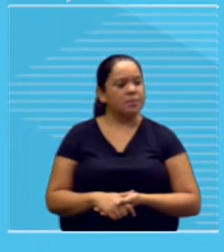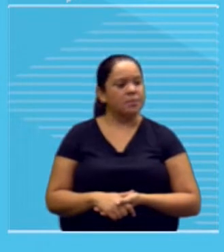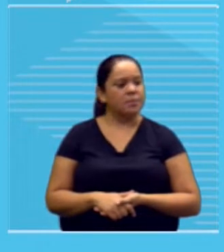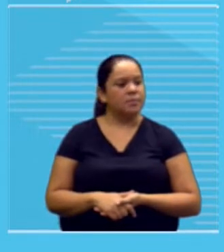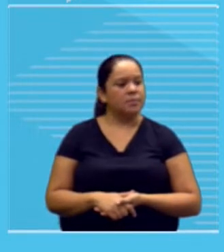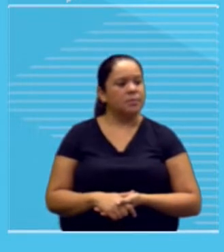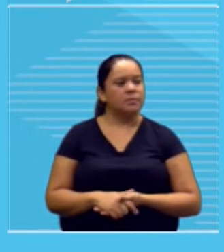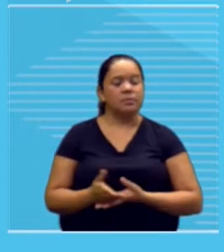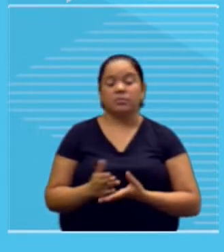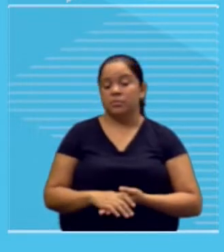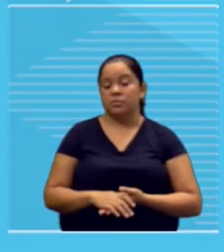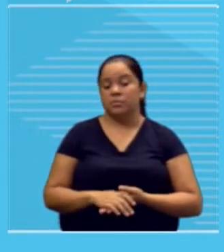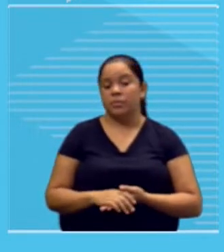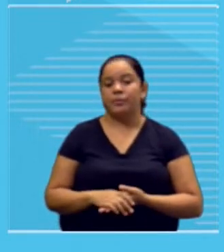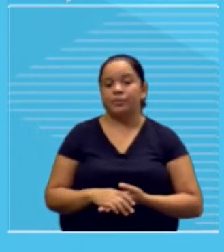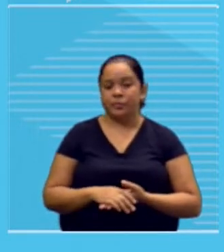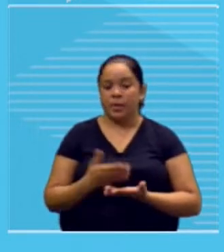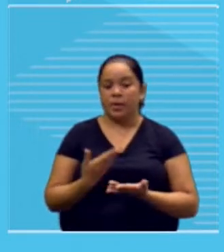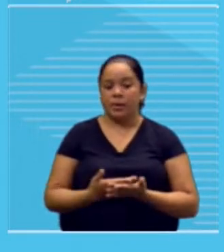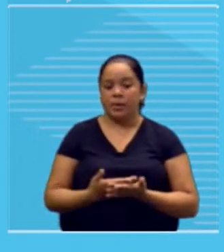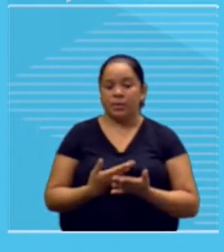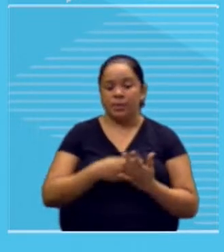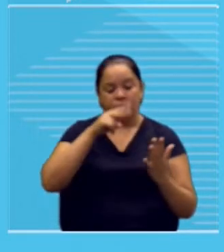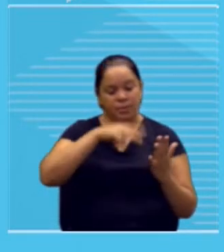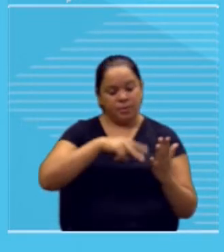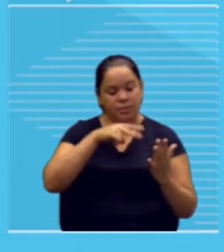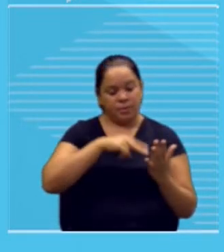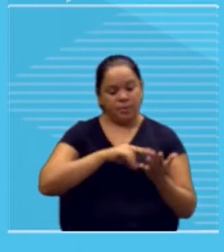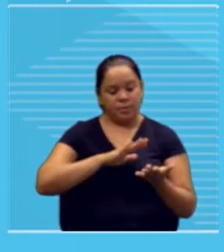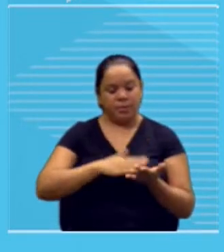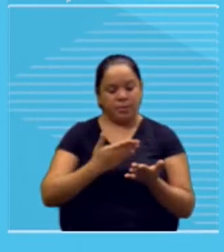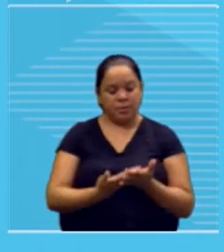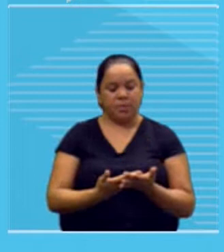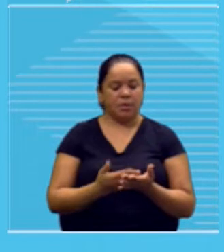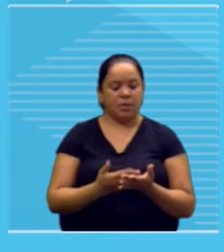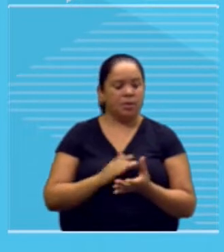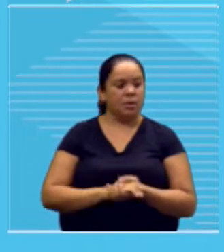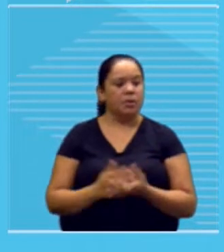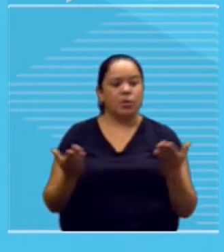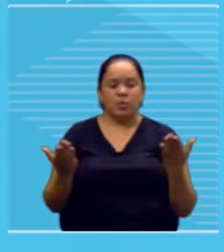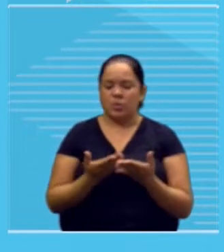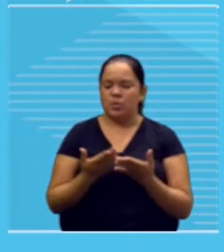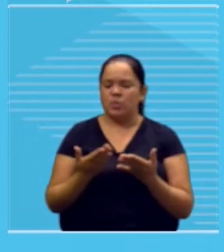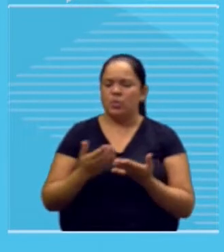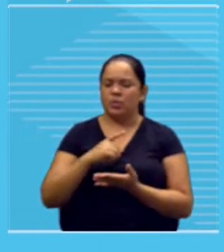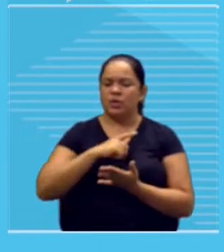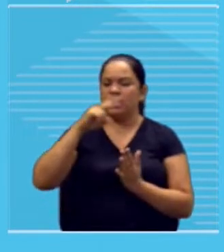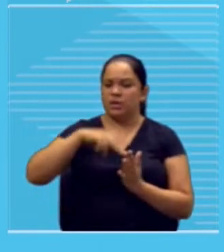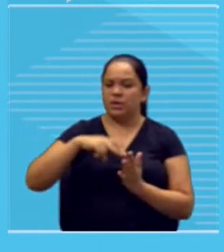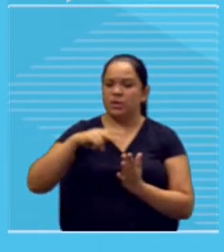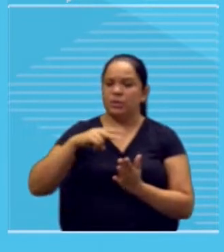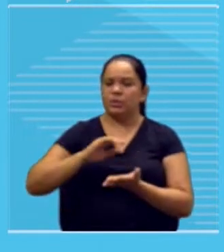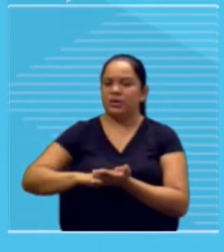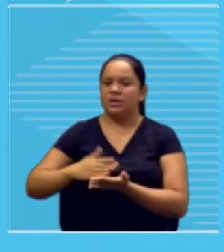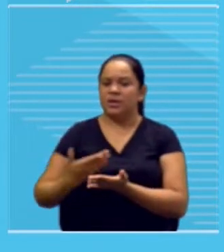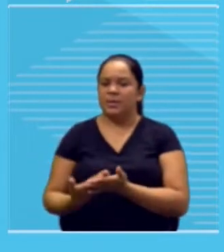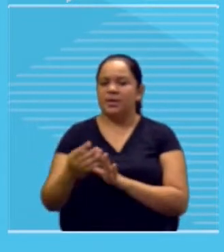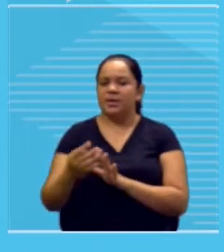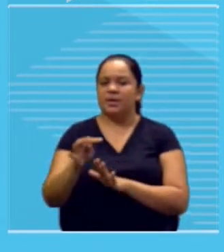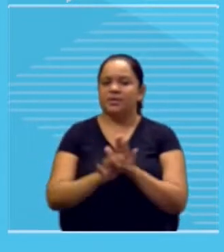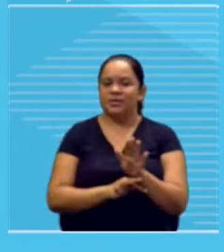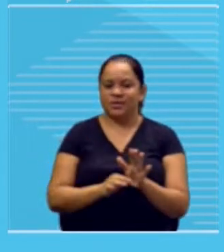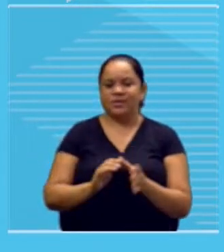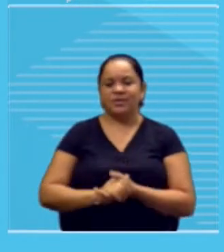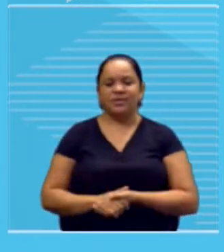a prática já que a gente está dando aula de leitura interpretação encontro de hoje vai ser recheado de leitura interpretação de textos para